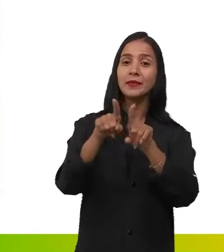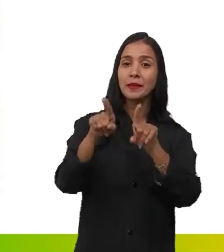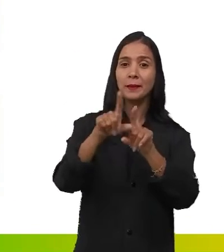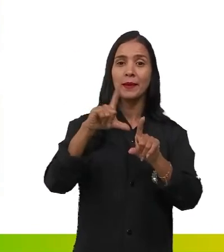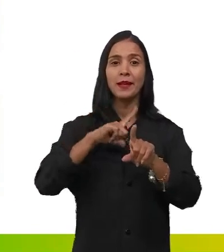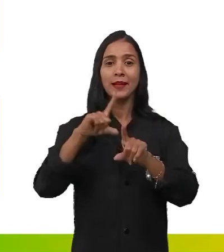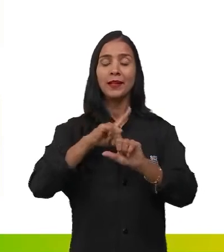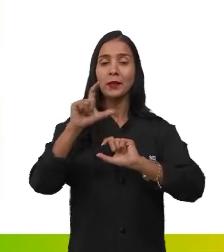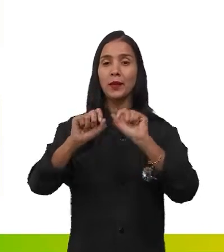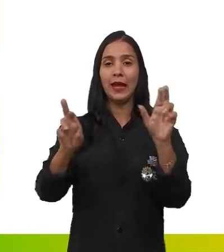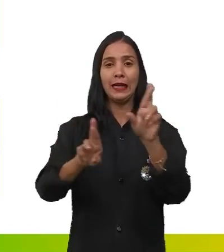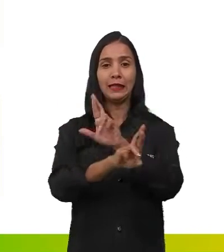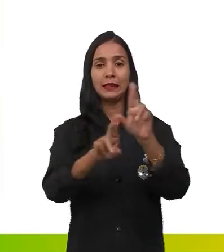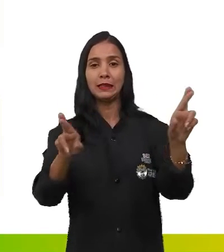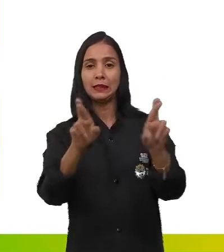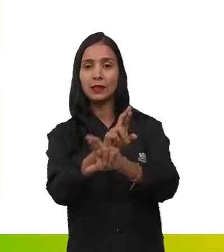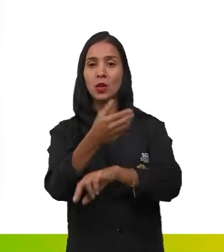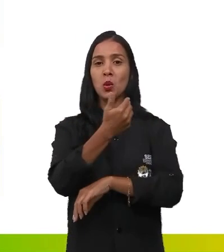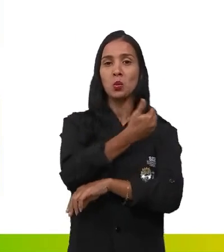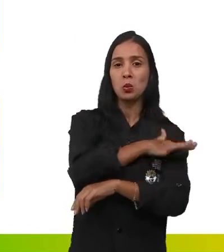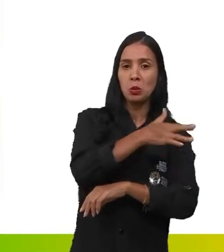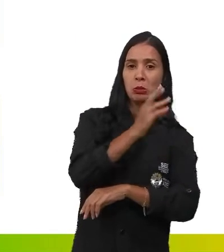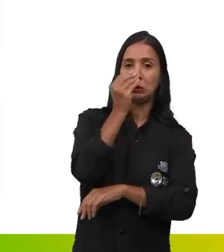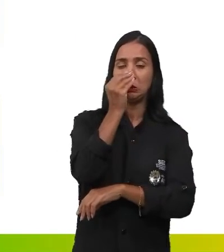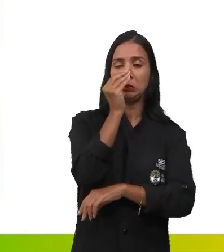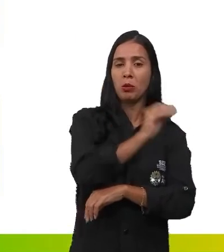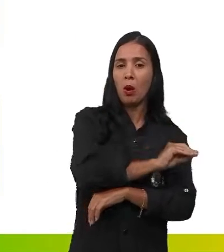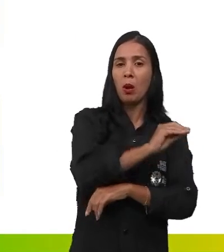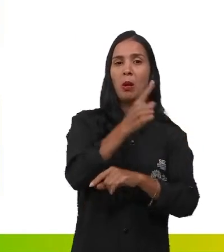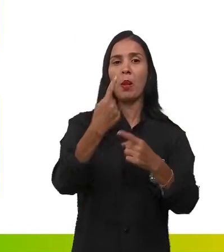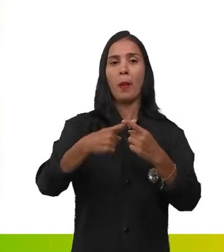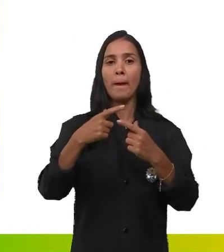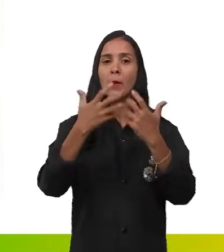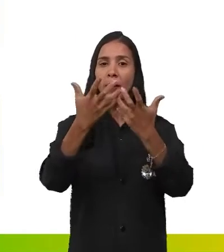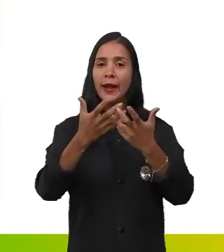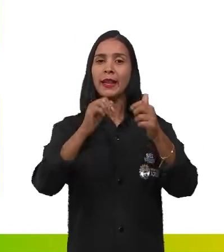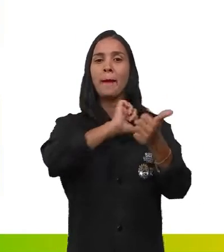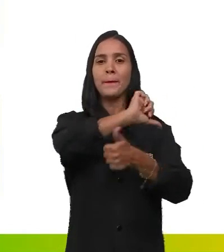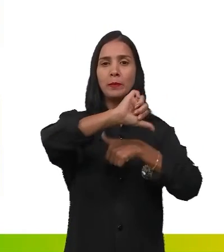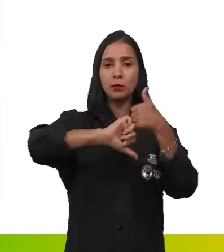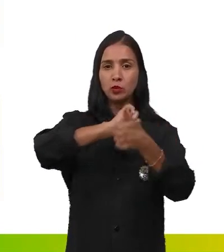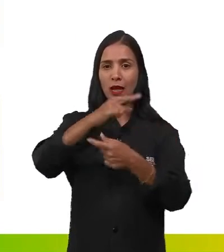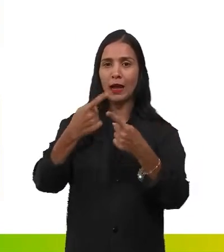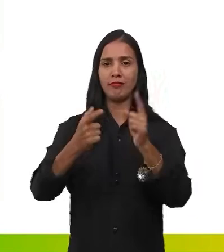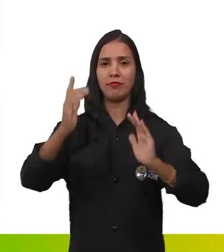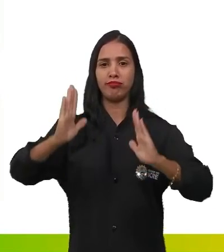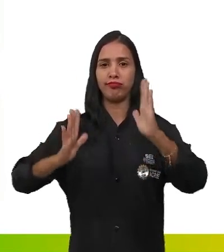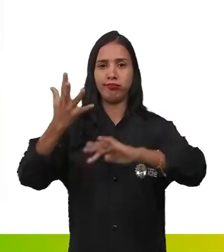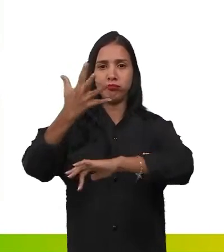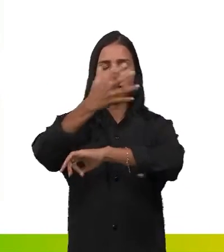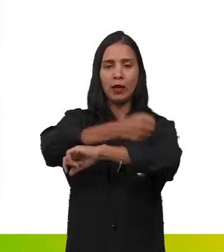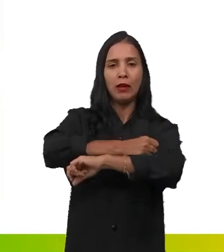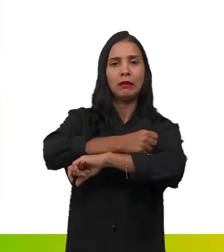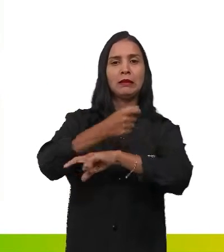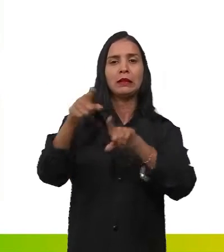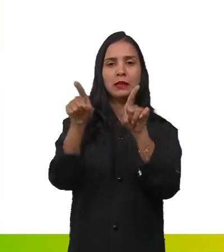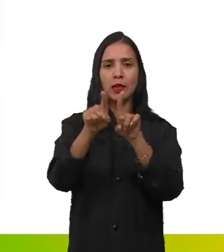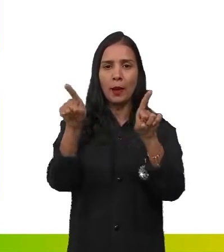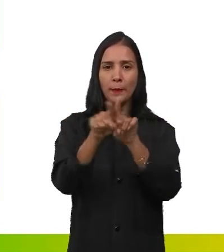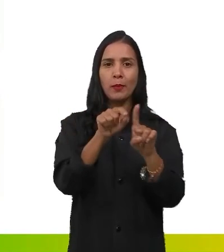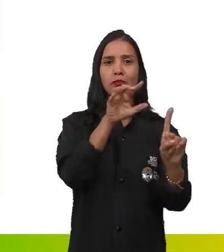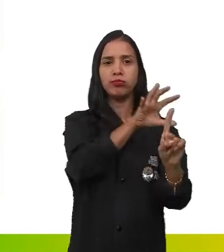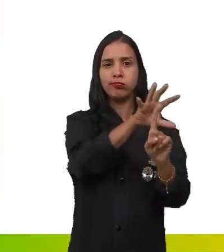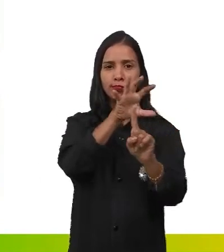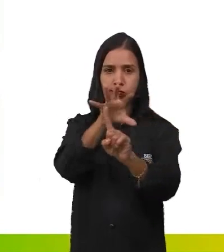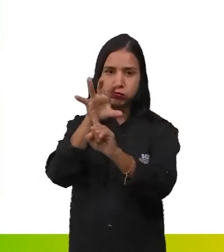preconceito e relação de poder, que tem a marginalização histórica devido ao colonialismo. Dentro de um contexto histórico, temos o que